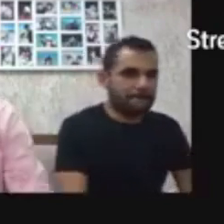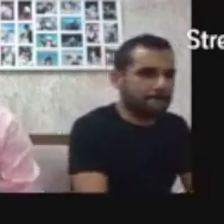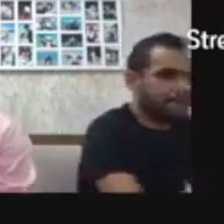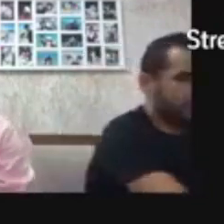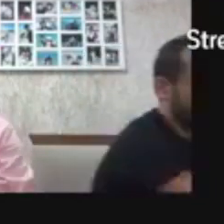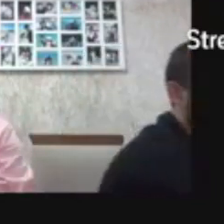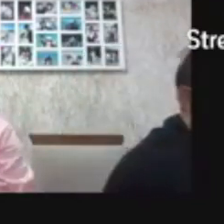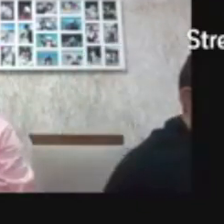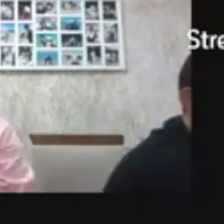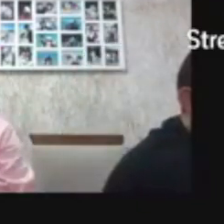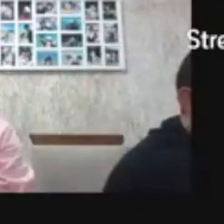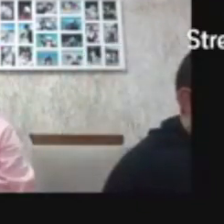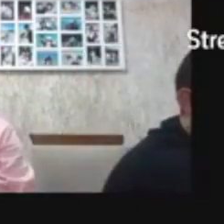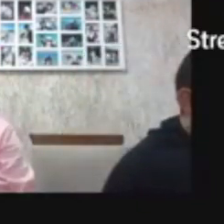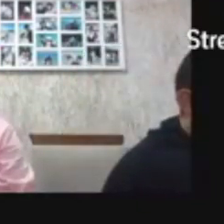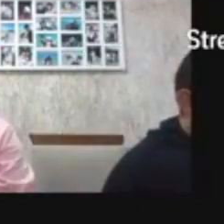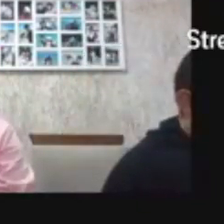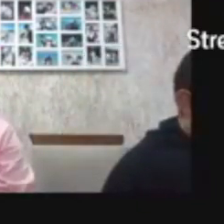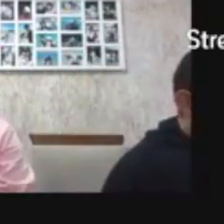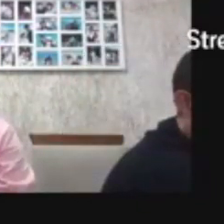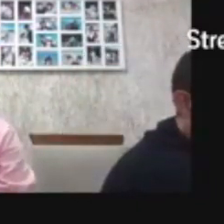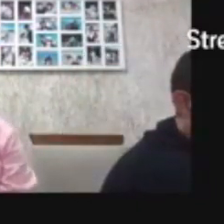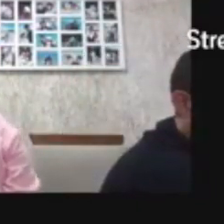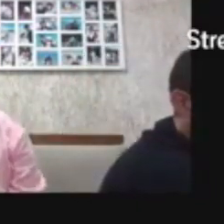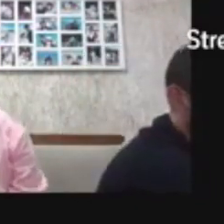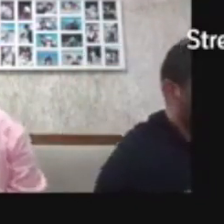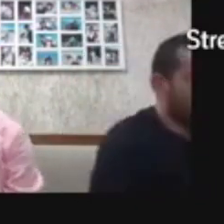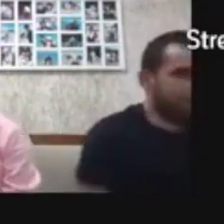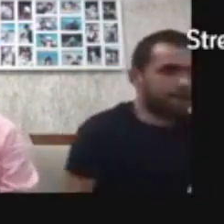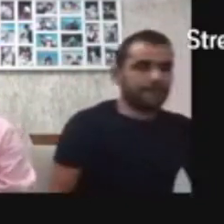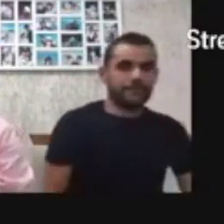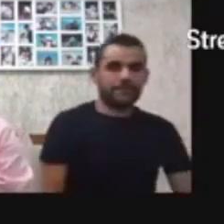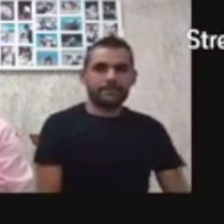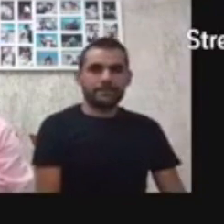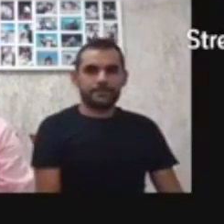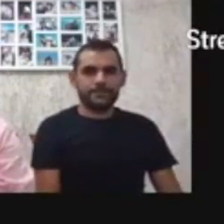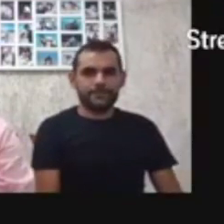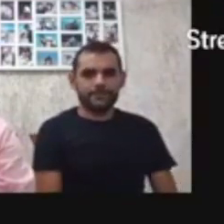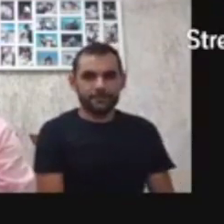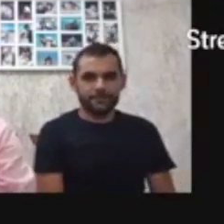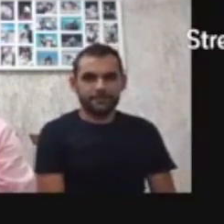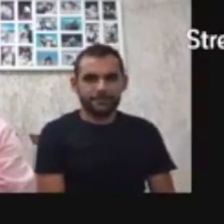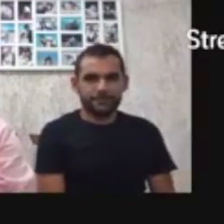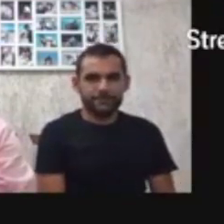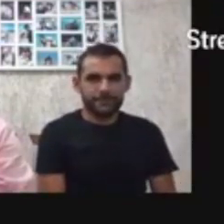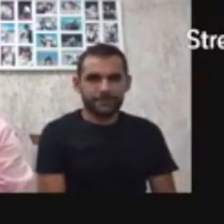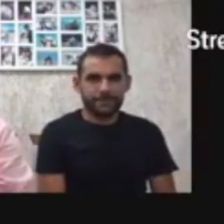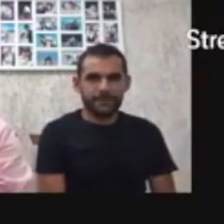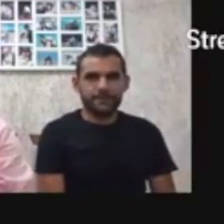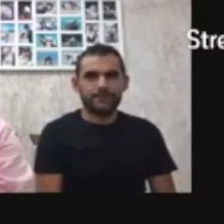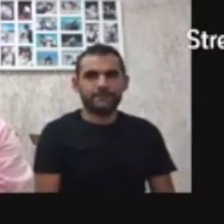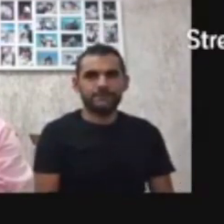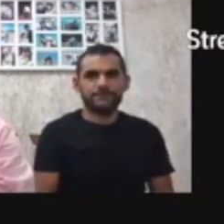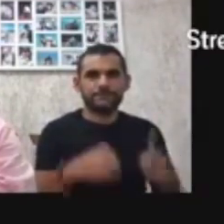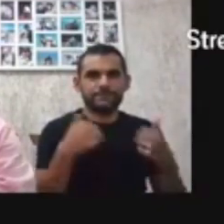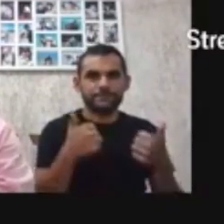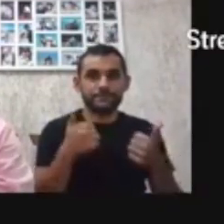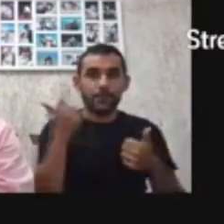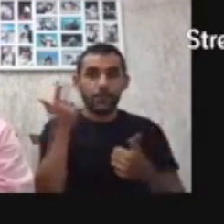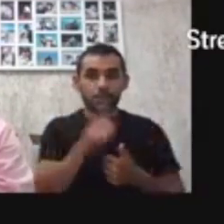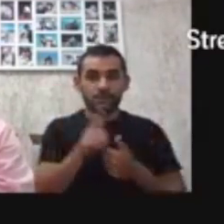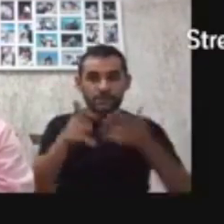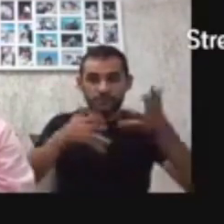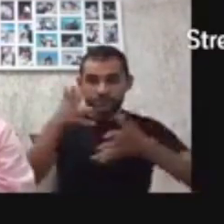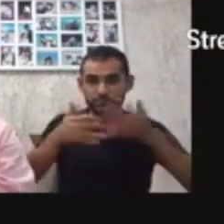Vê se consegue, Pedro. Não, não fecha aí não, por enquanto. Não fecha? Pode fechar. Aí, Pedro, dá para